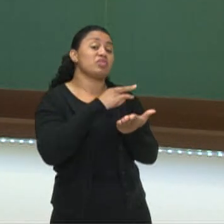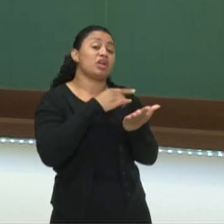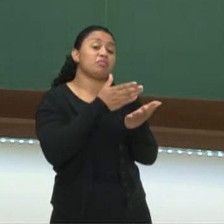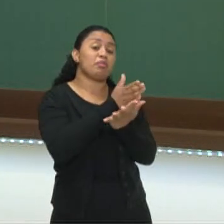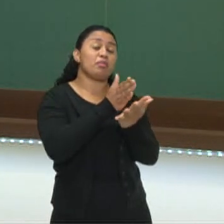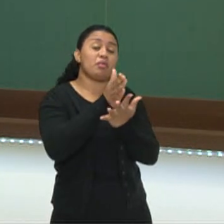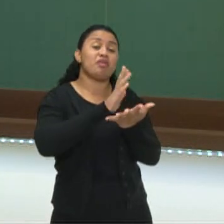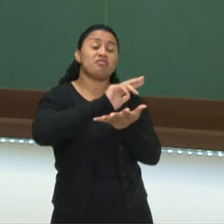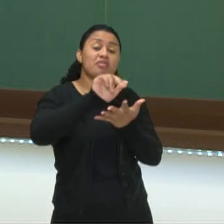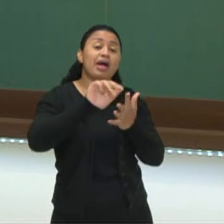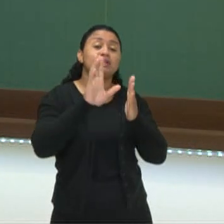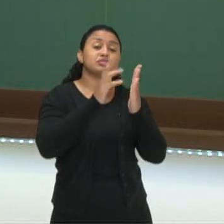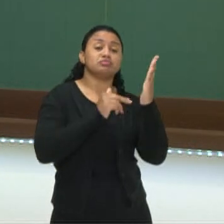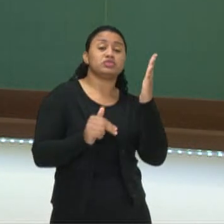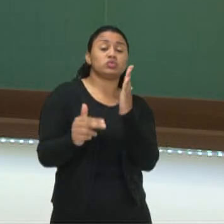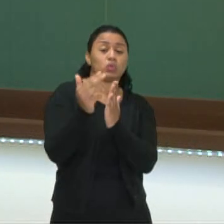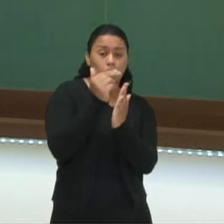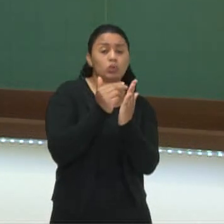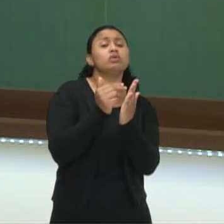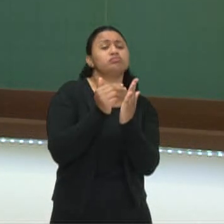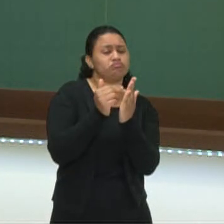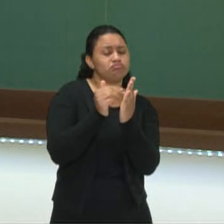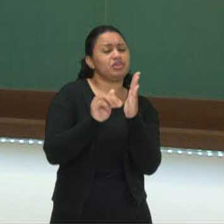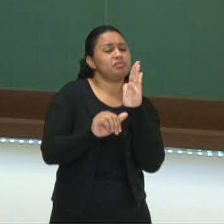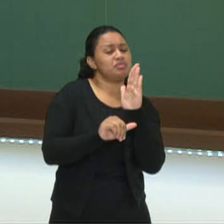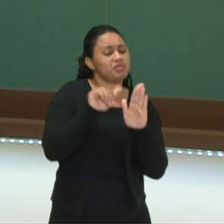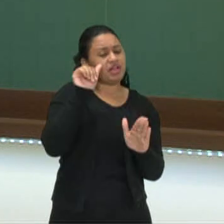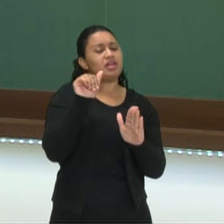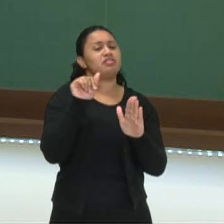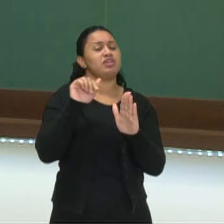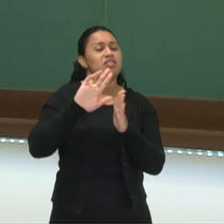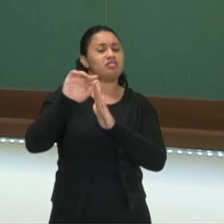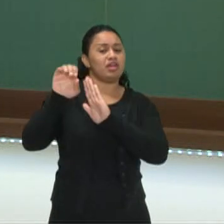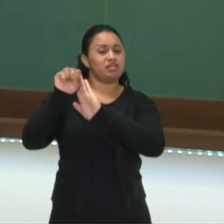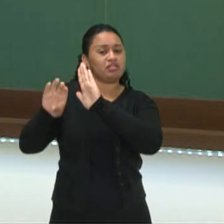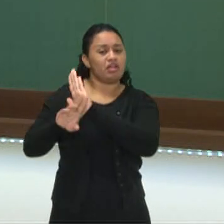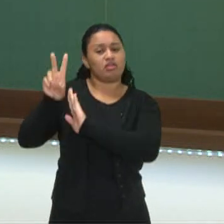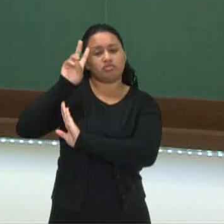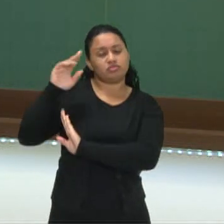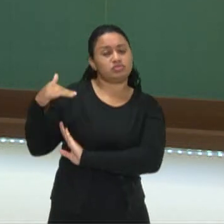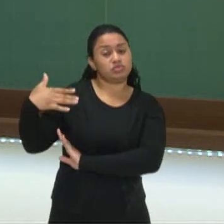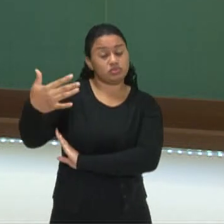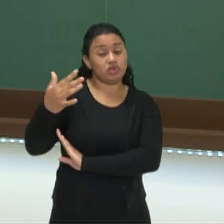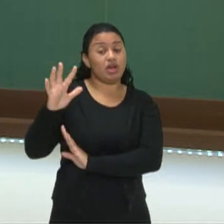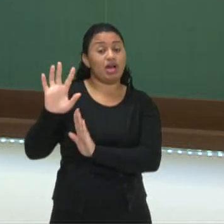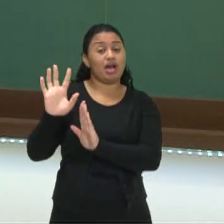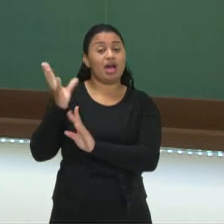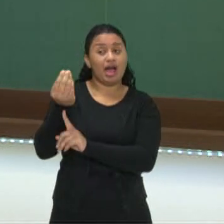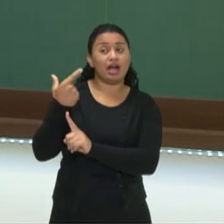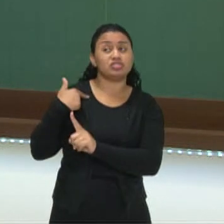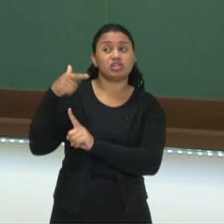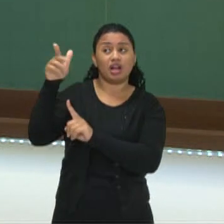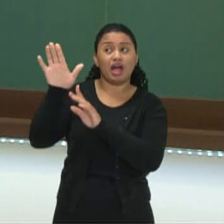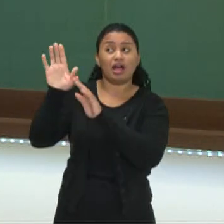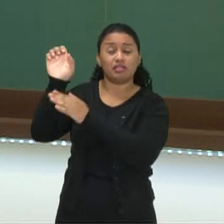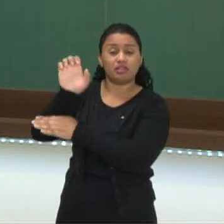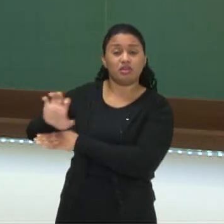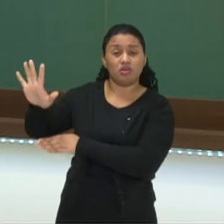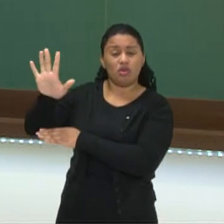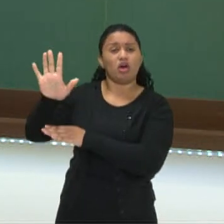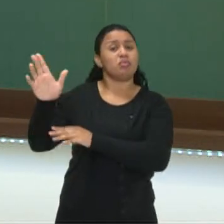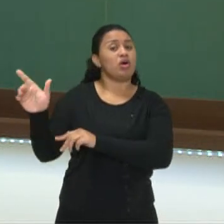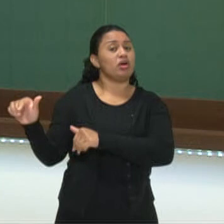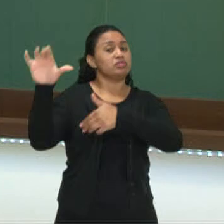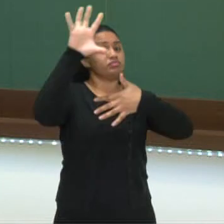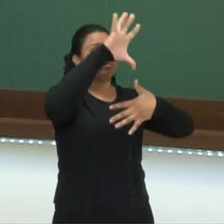pintores e, da primeira vez em muitos séculos de história, a arte sai do velho continente e vem para o novo continente. Então,